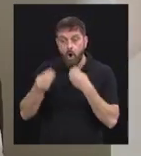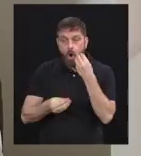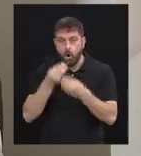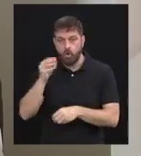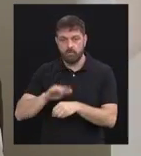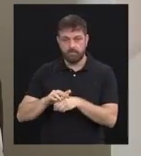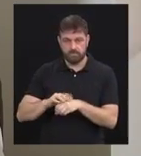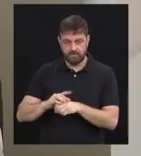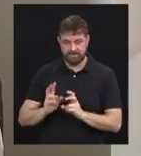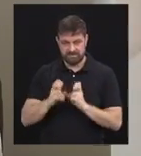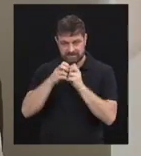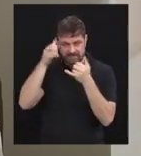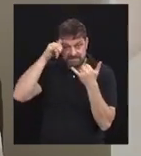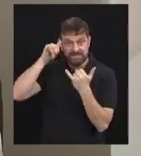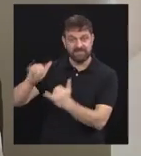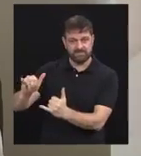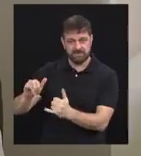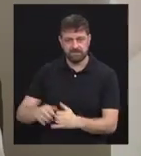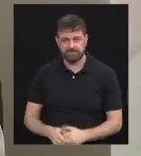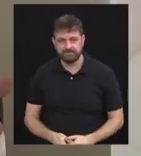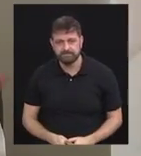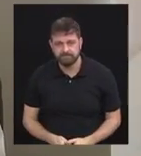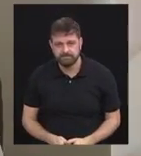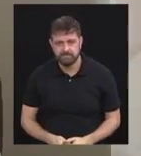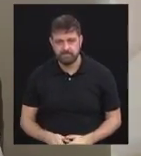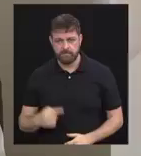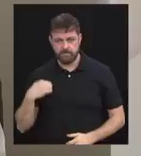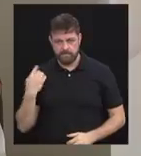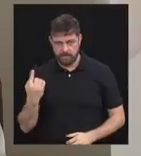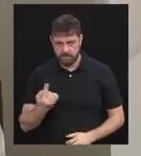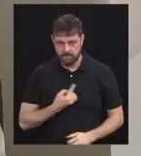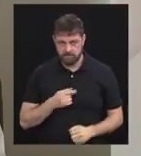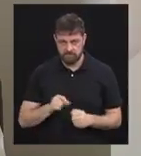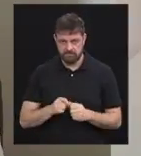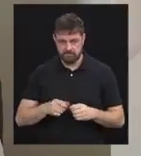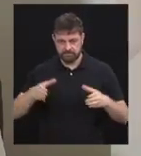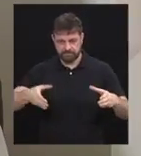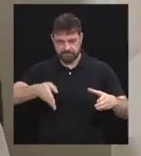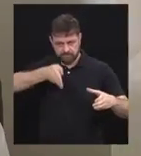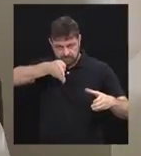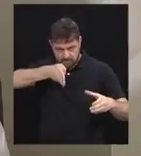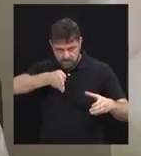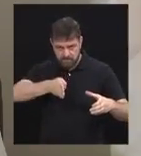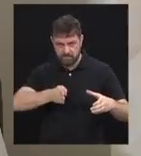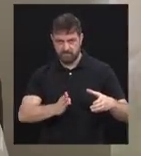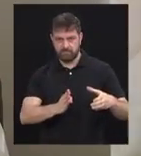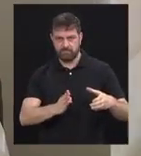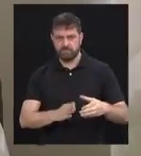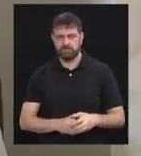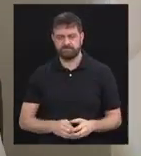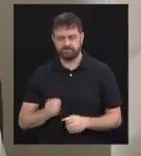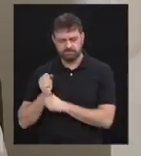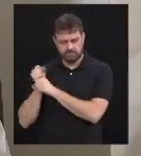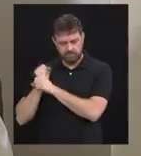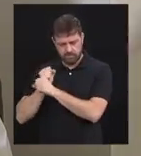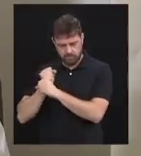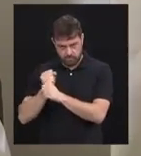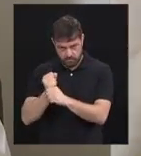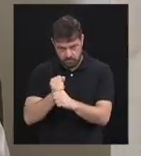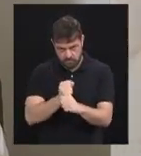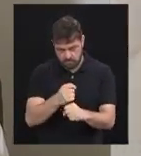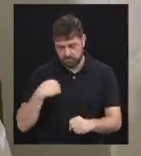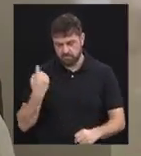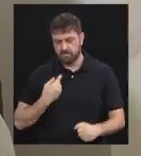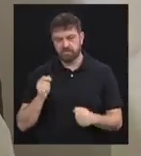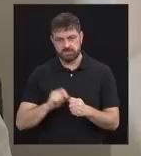mama. No dia, nós vamos cortar o bolo da prevenção, que todo ano nós fazemos, um bolo